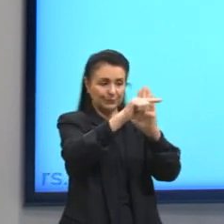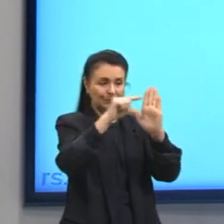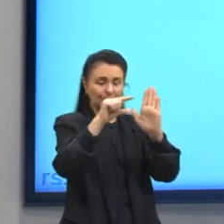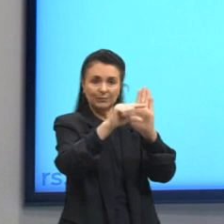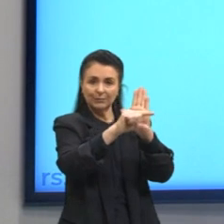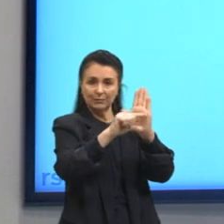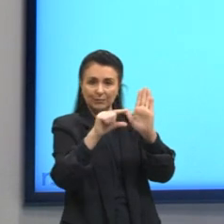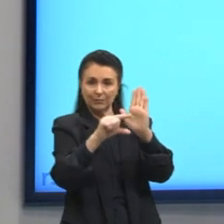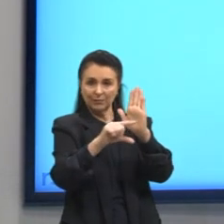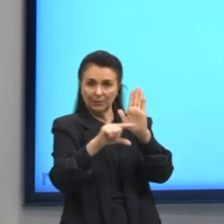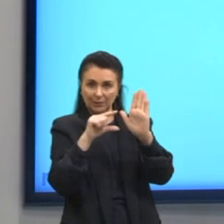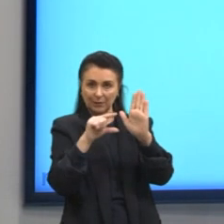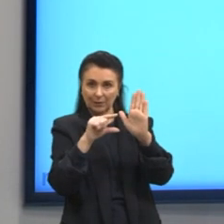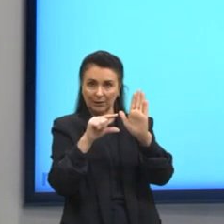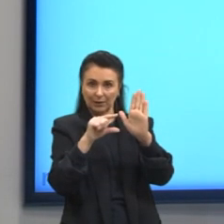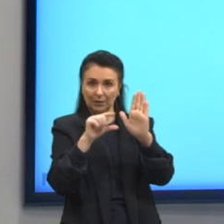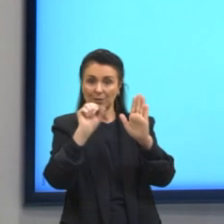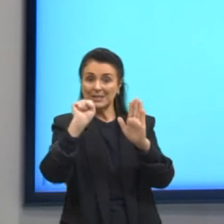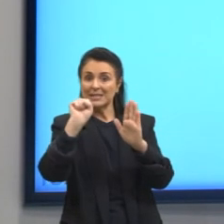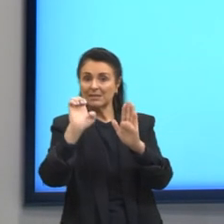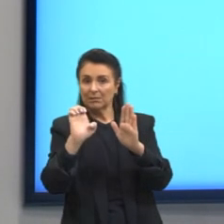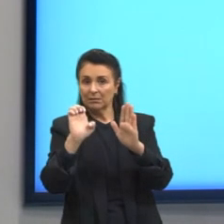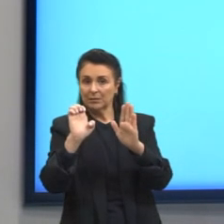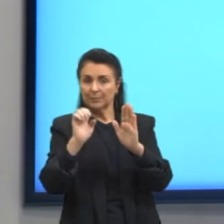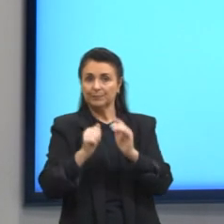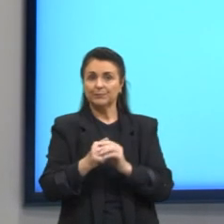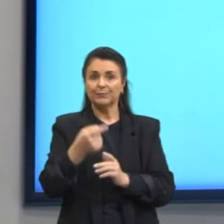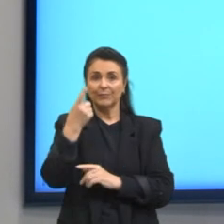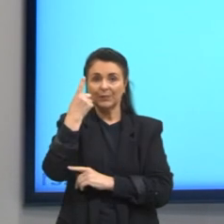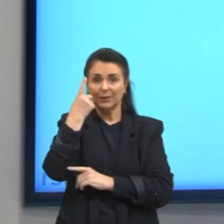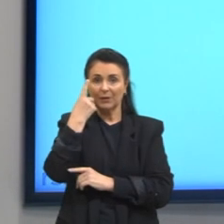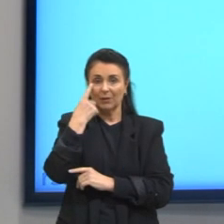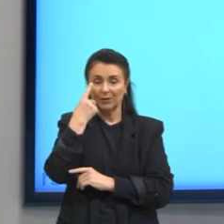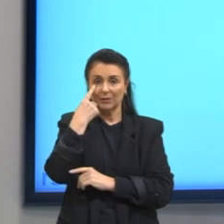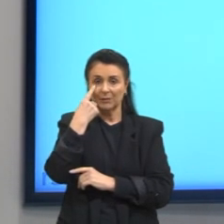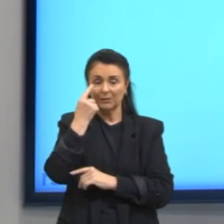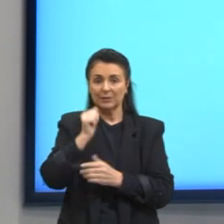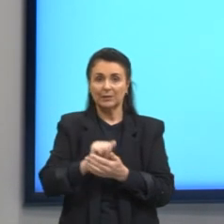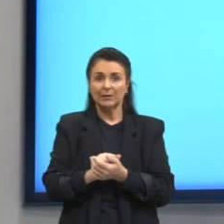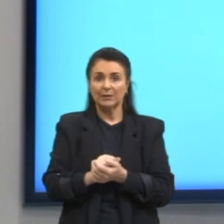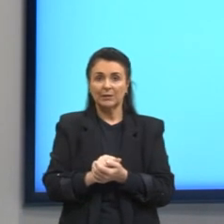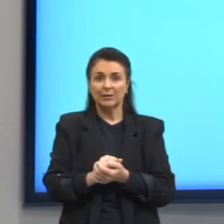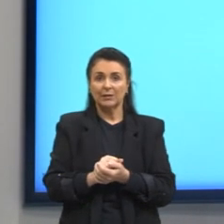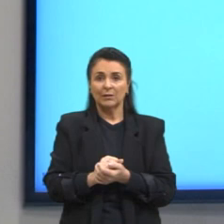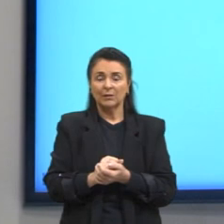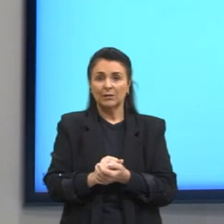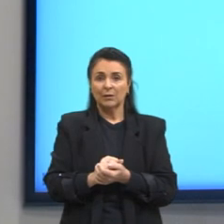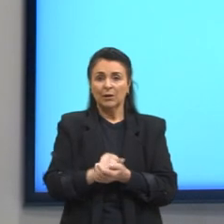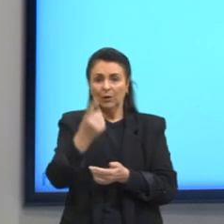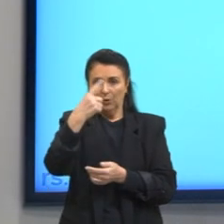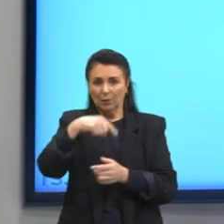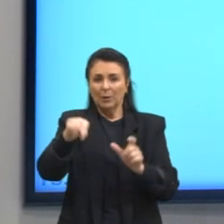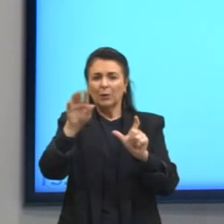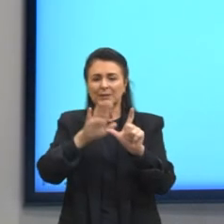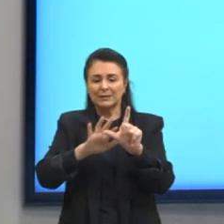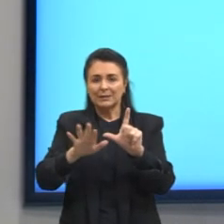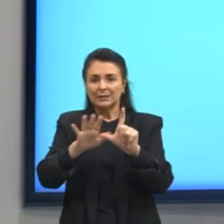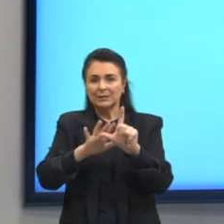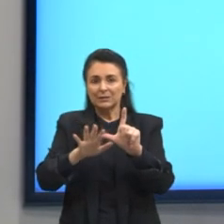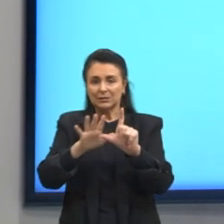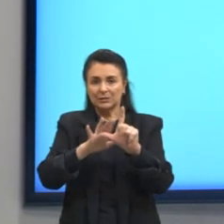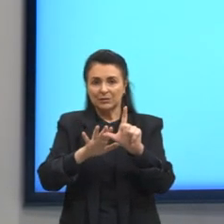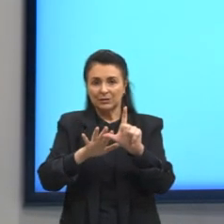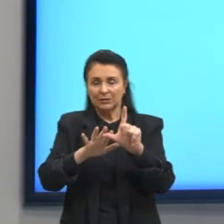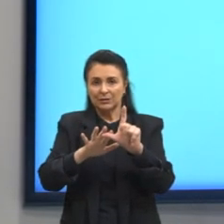desse verbo ser e olha aqui uma outra charge né